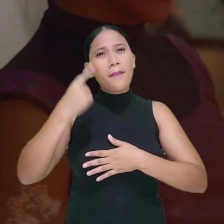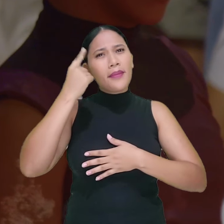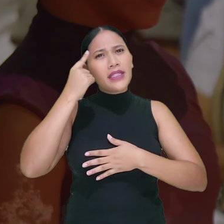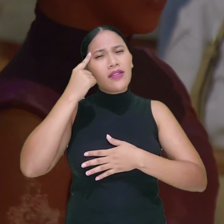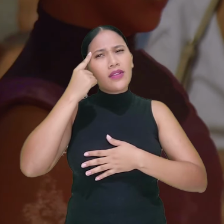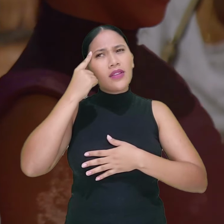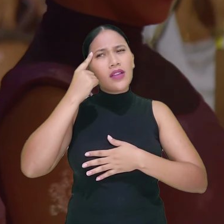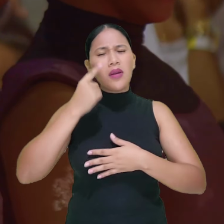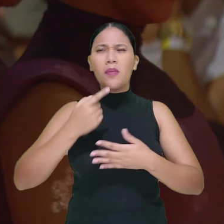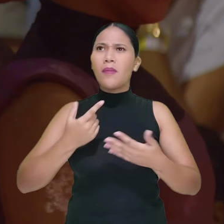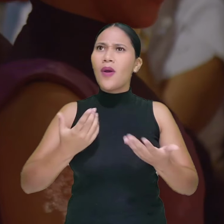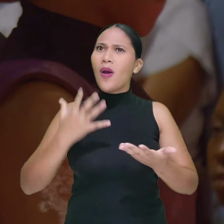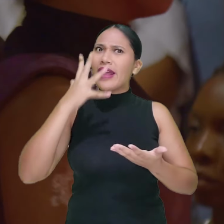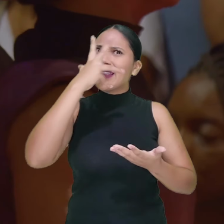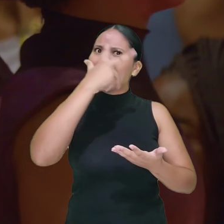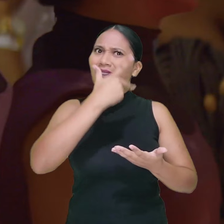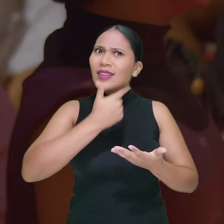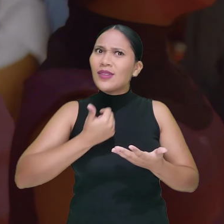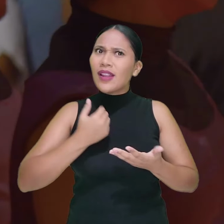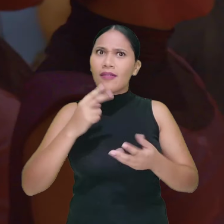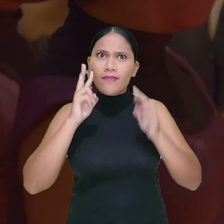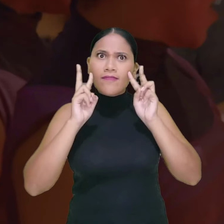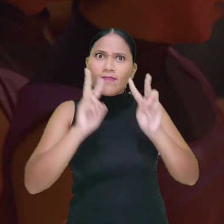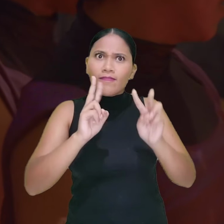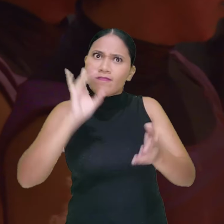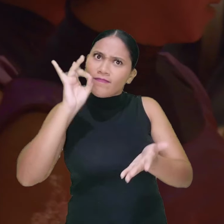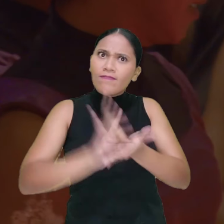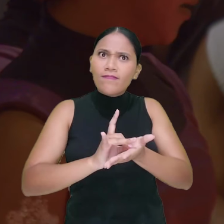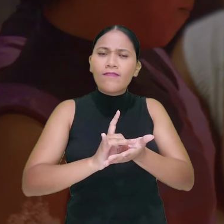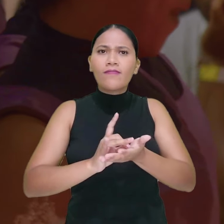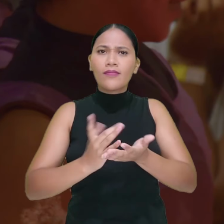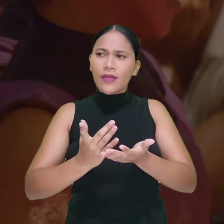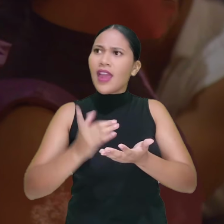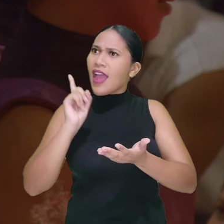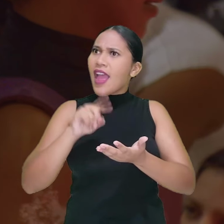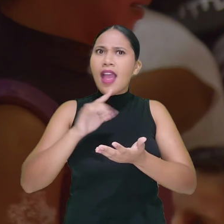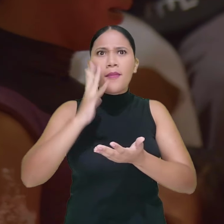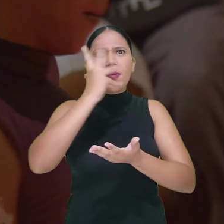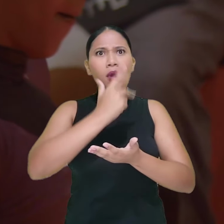eu escrevi esse texto, né, eu pensava, mano, isso seria lindo de ver, de fato, né?